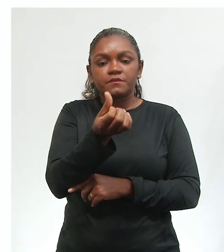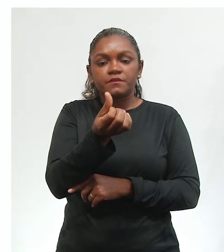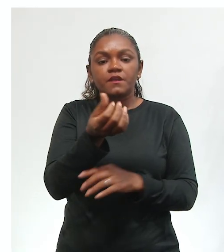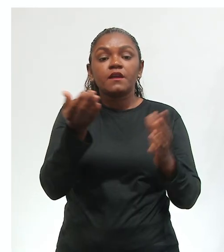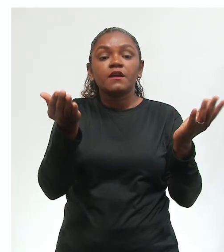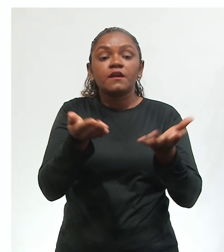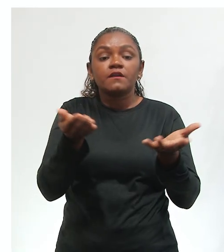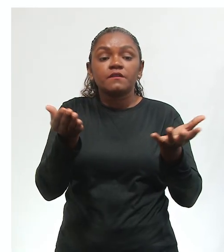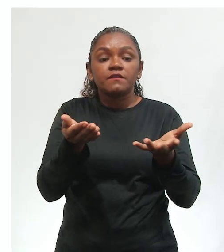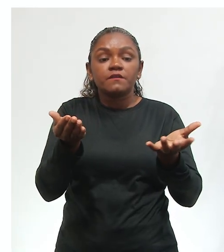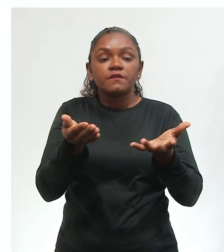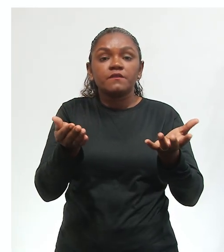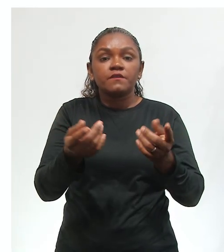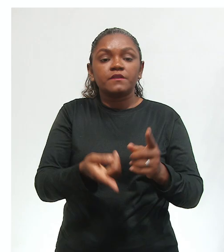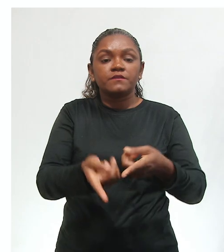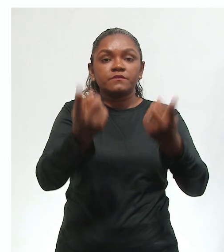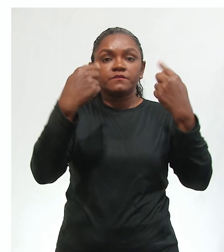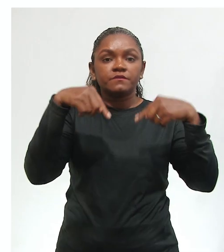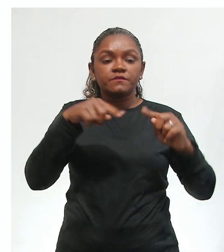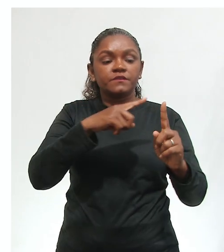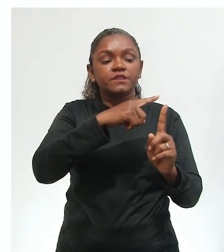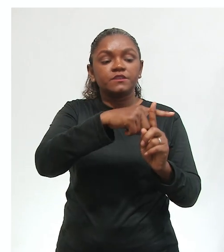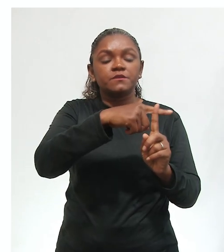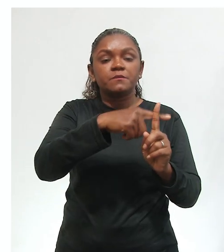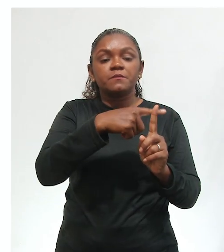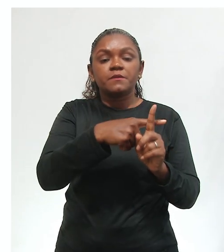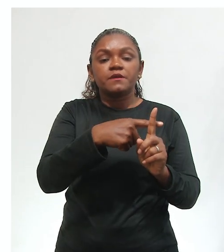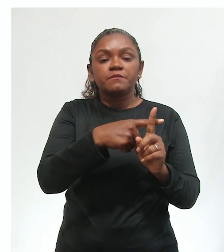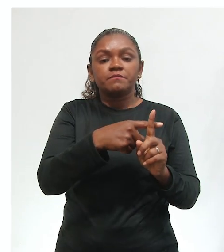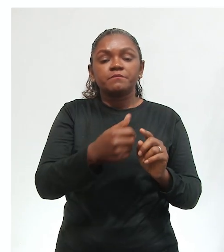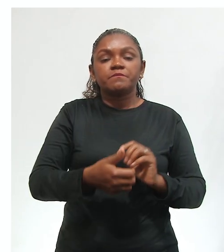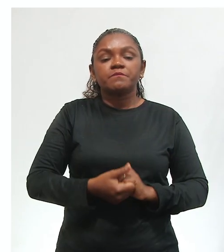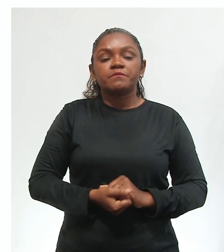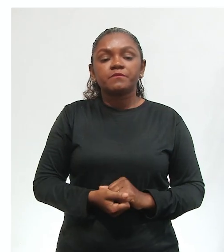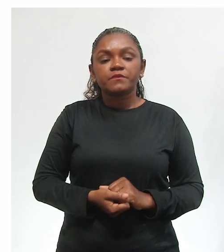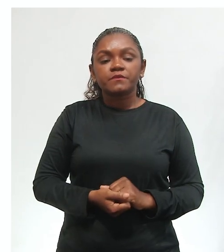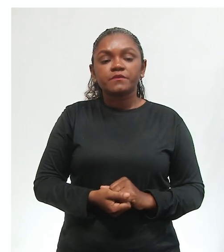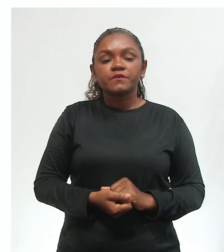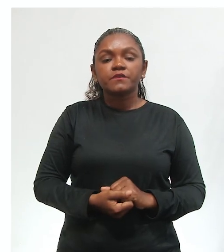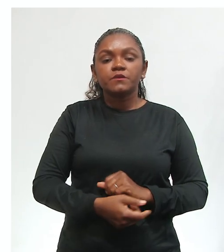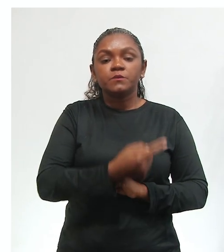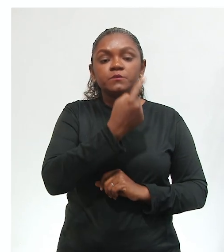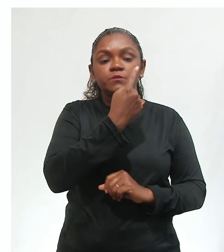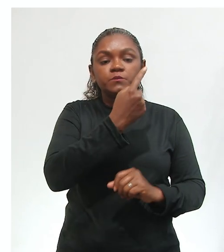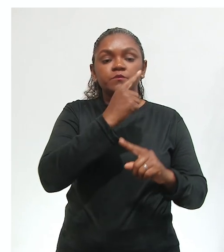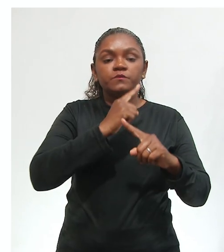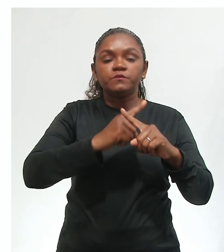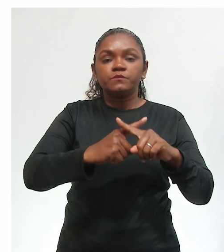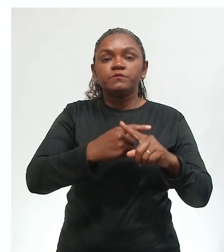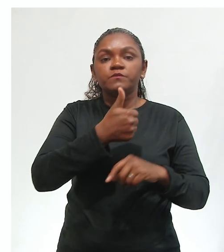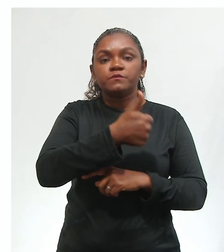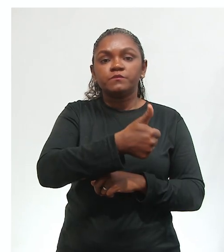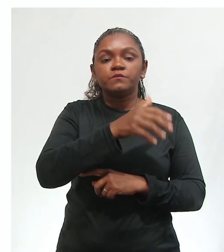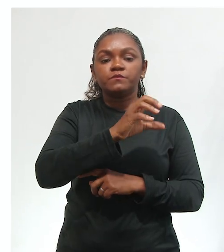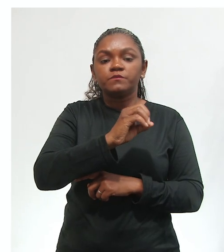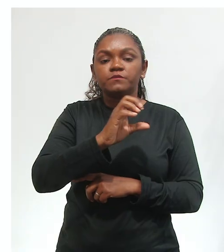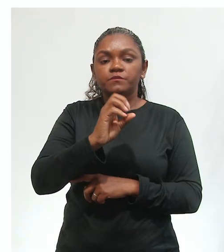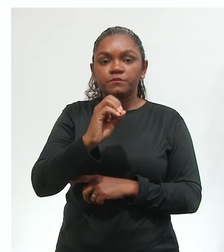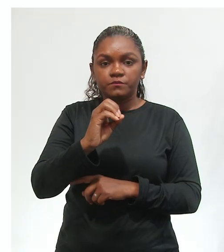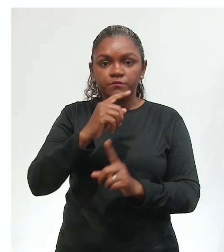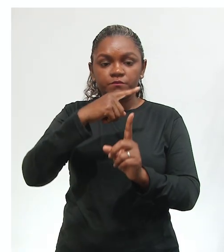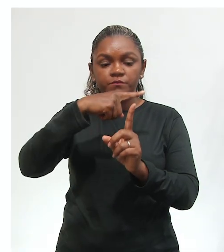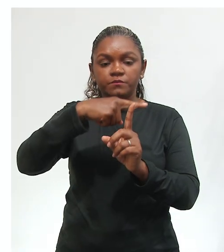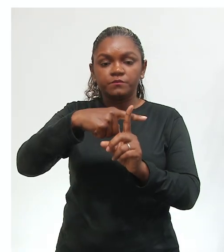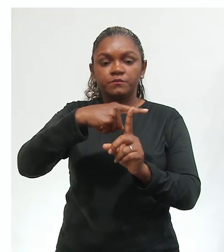vou somar isso ao 184, que é 1 vezes 100